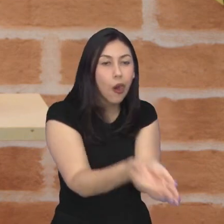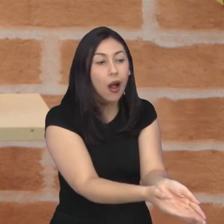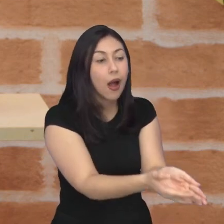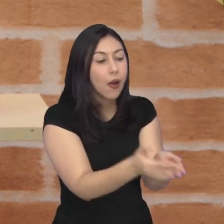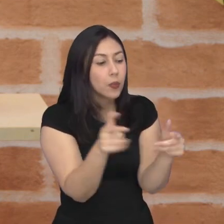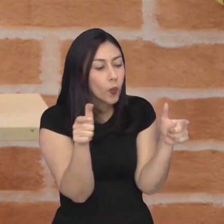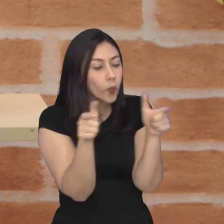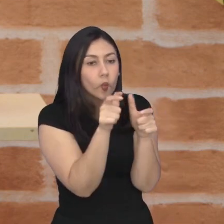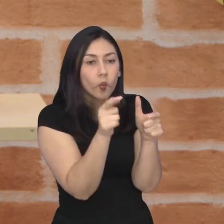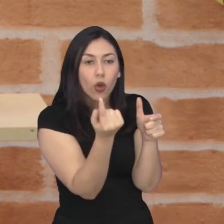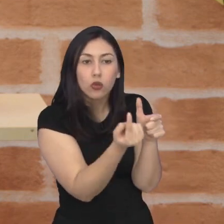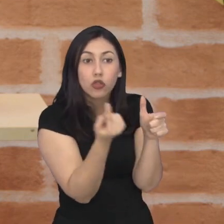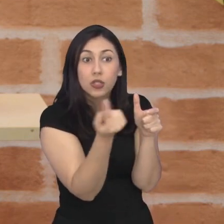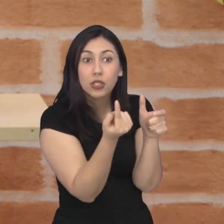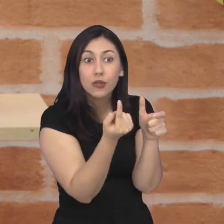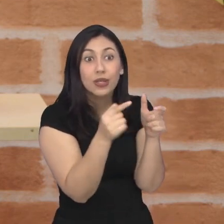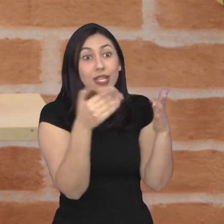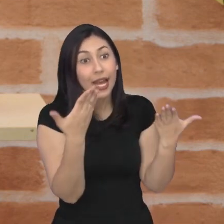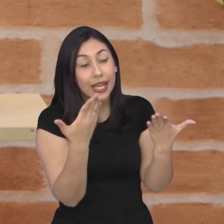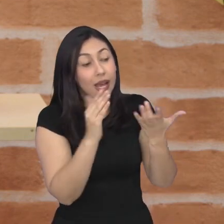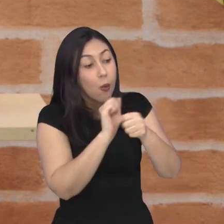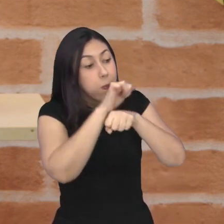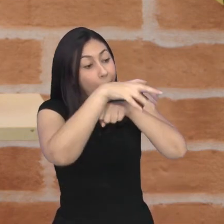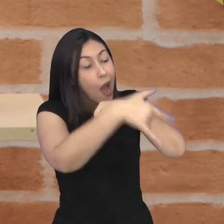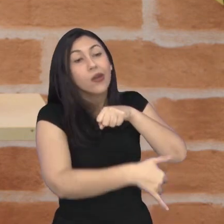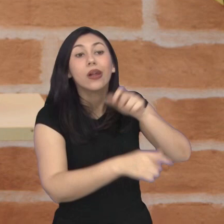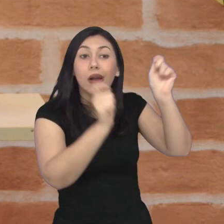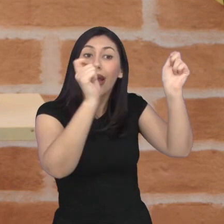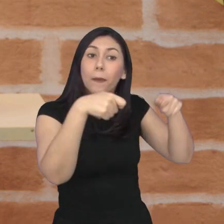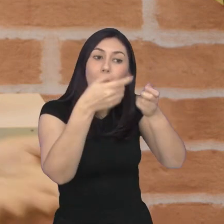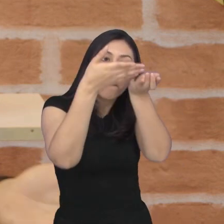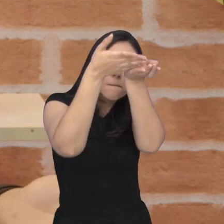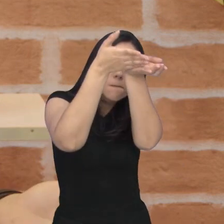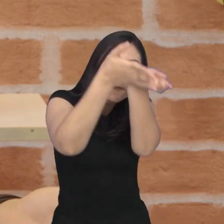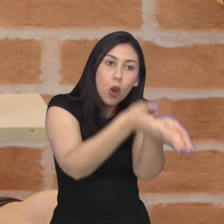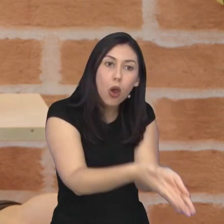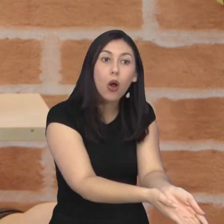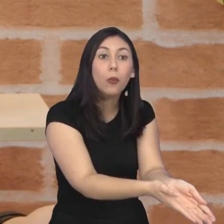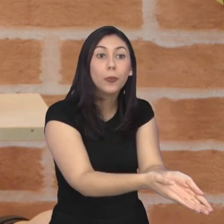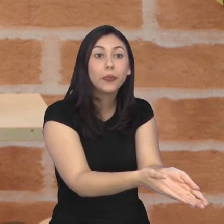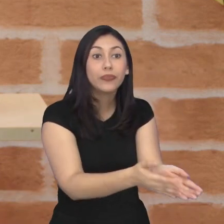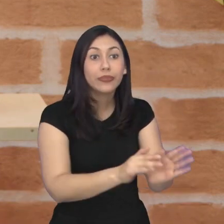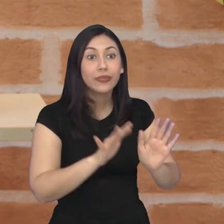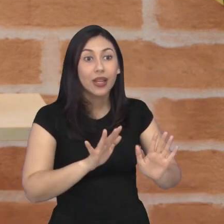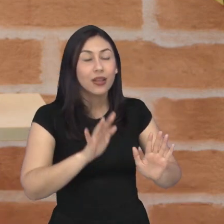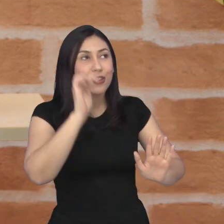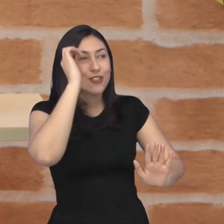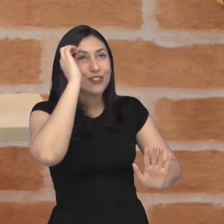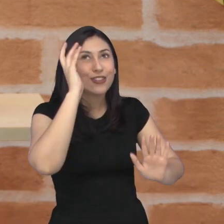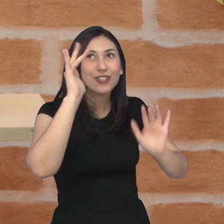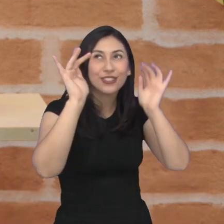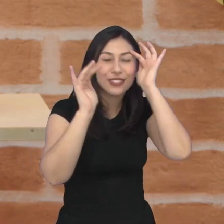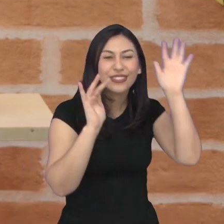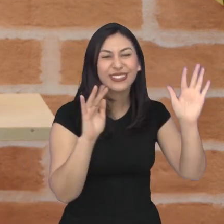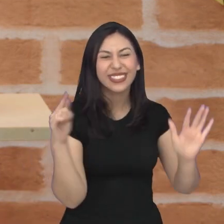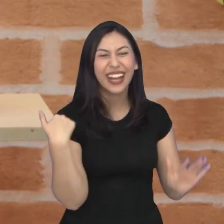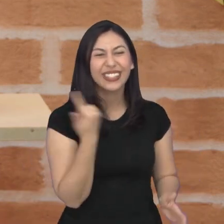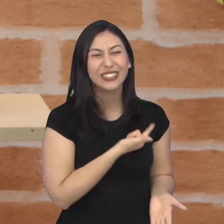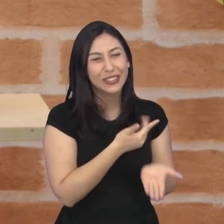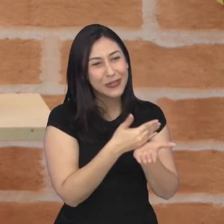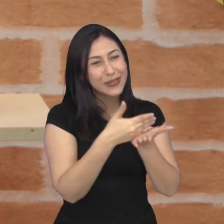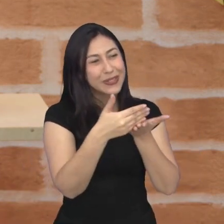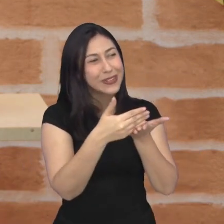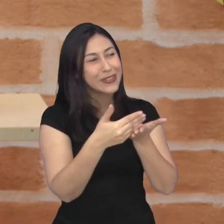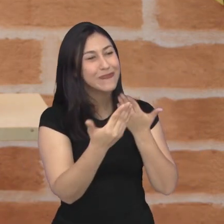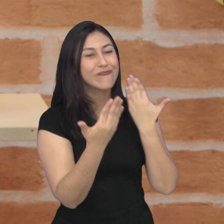né, do que o próprio raft. Sim. E aí, dentro desses sonhos, a gente tinha comentado antes